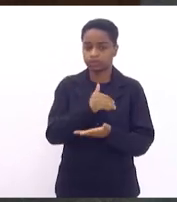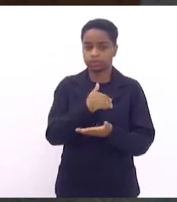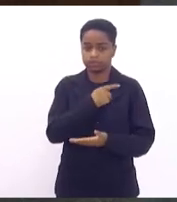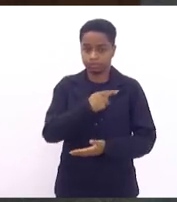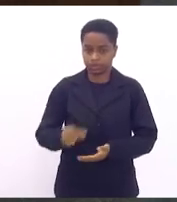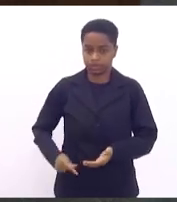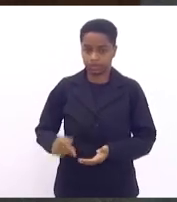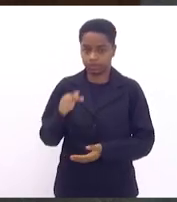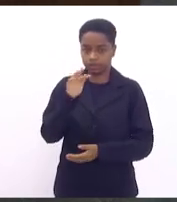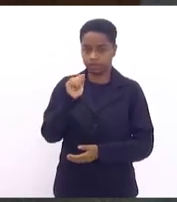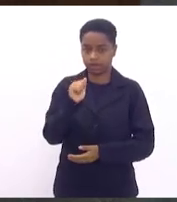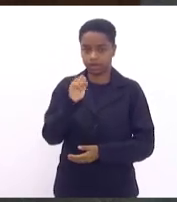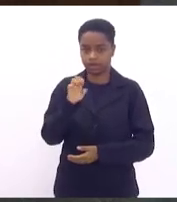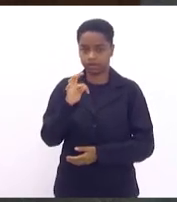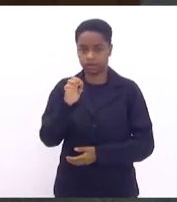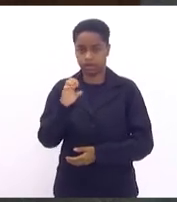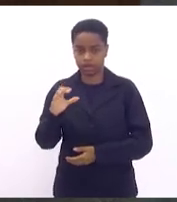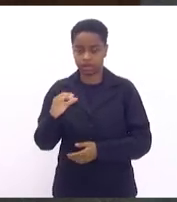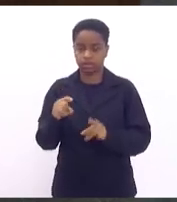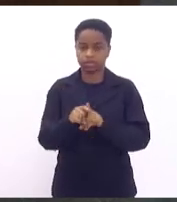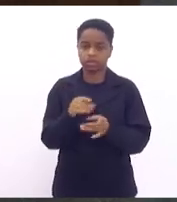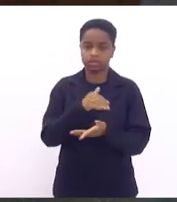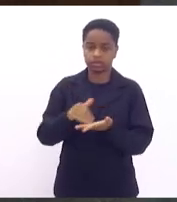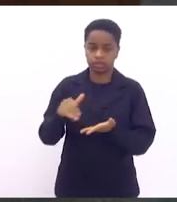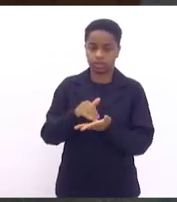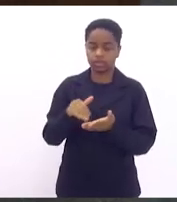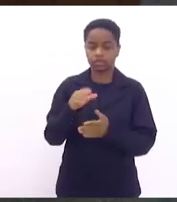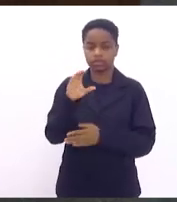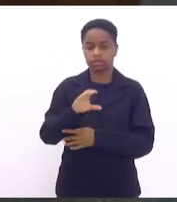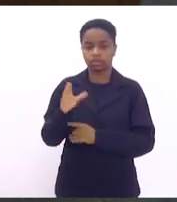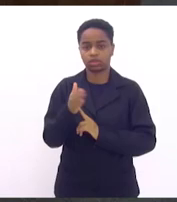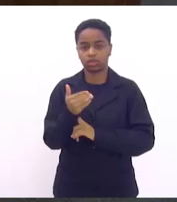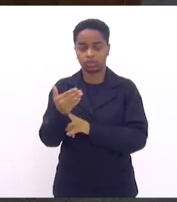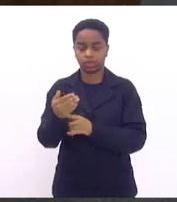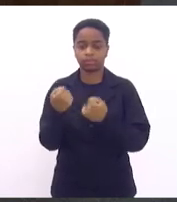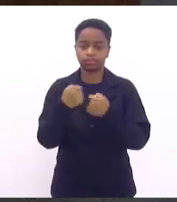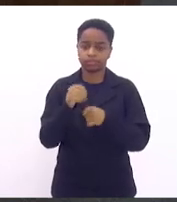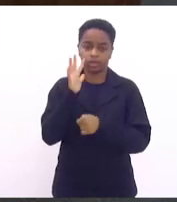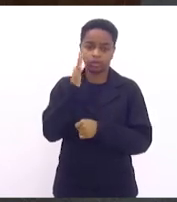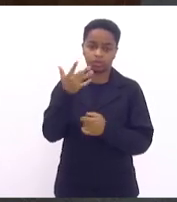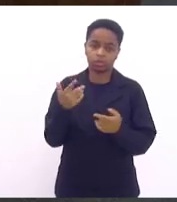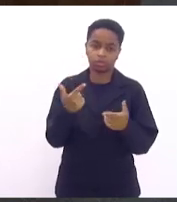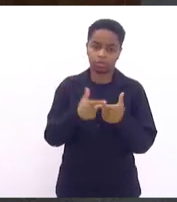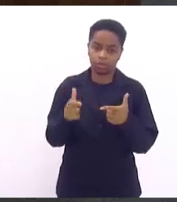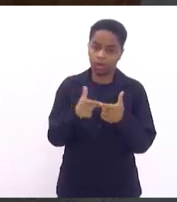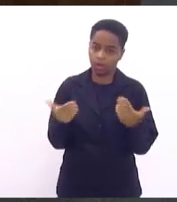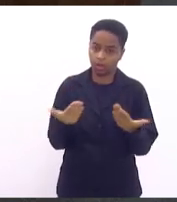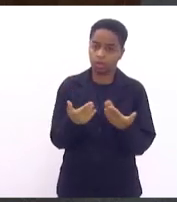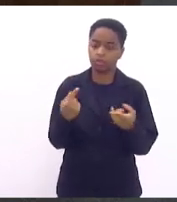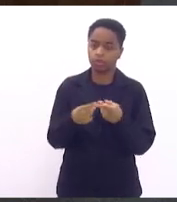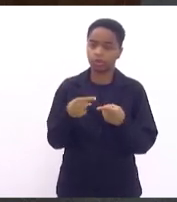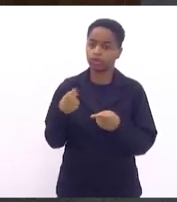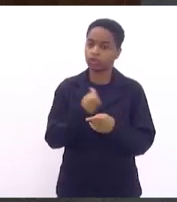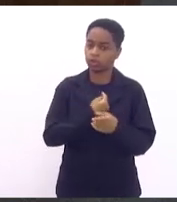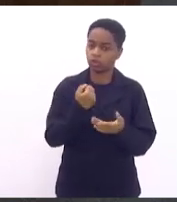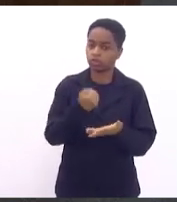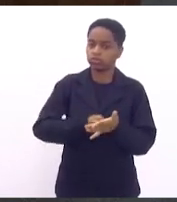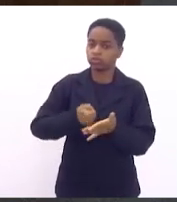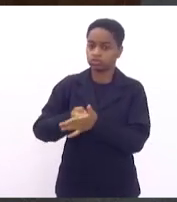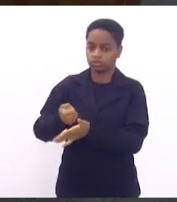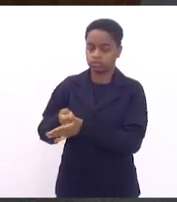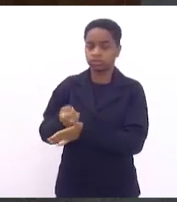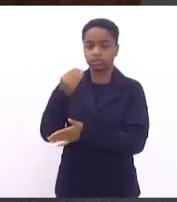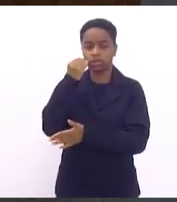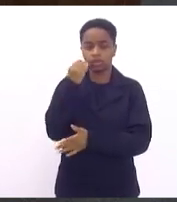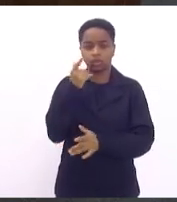para a Secretaria de Ciência e Tecnologia, que dê prioridade a resolver esse problema. Uma vitória que a gente lutou muito, que os servidores lutaram muito